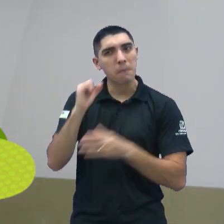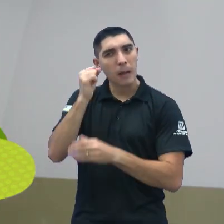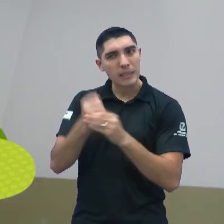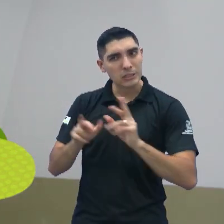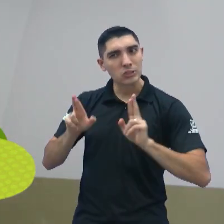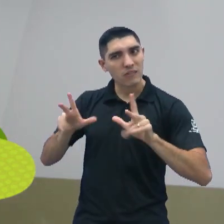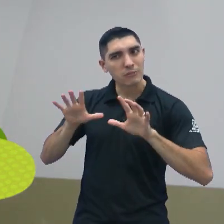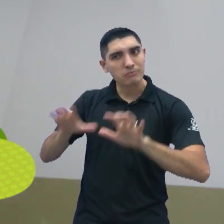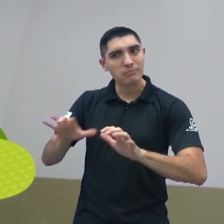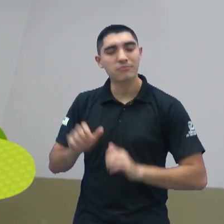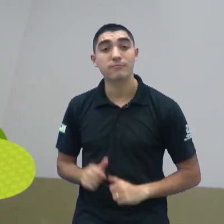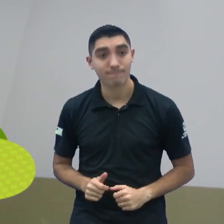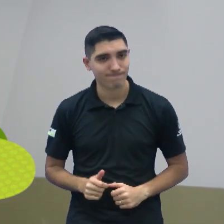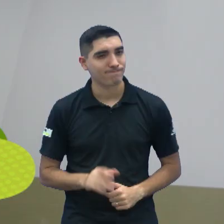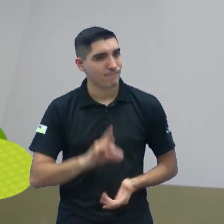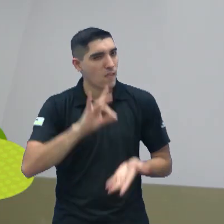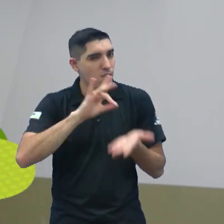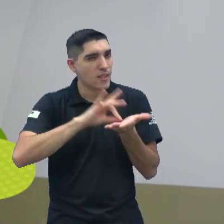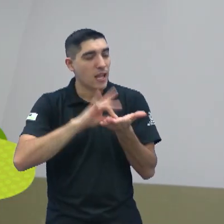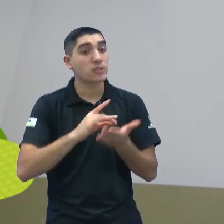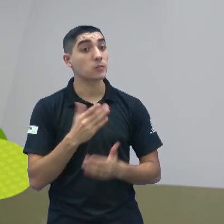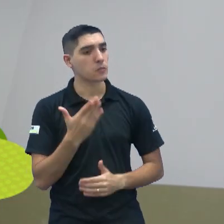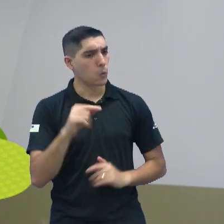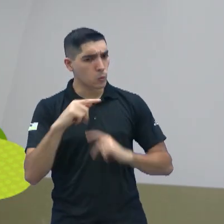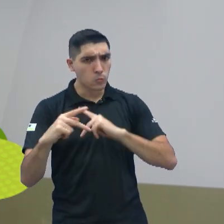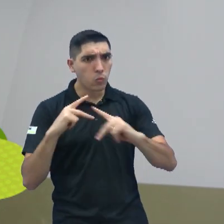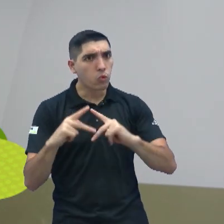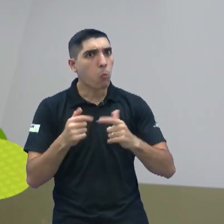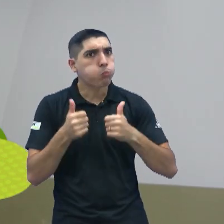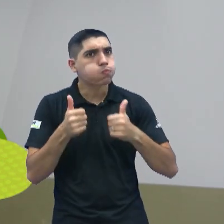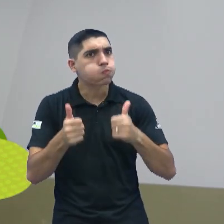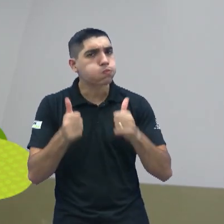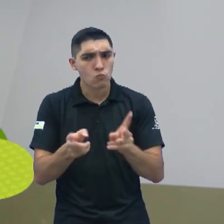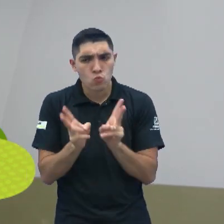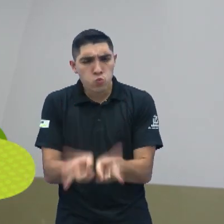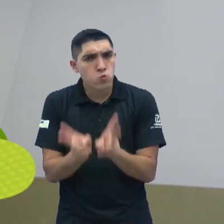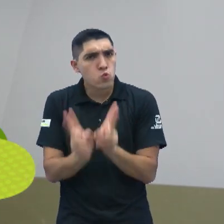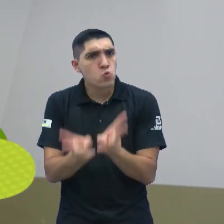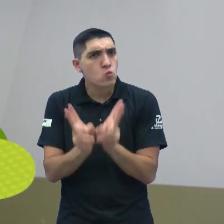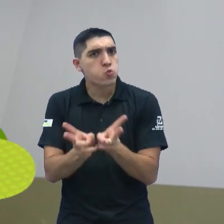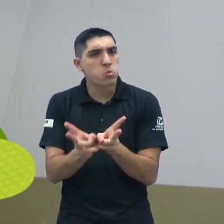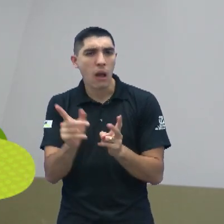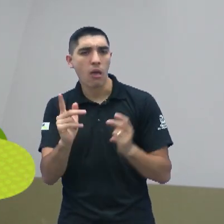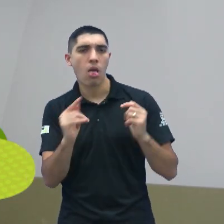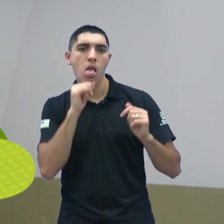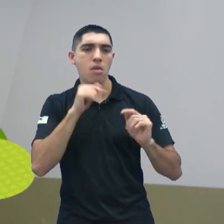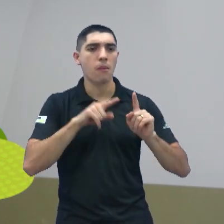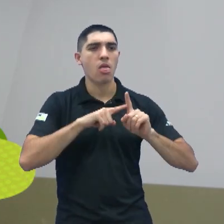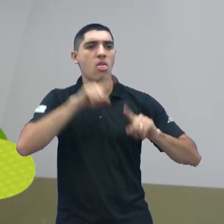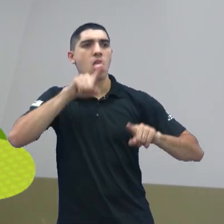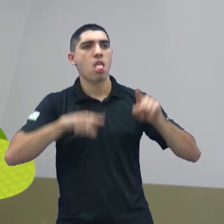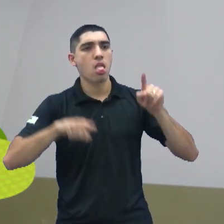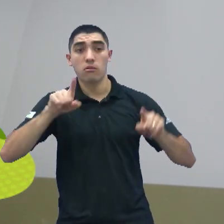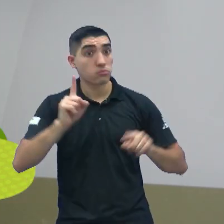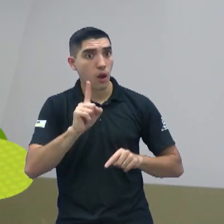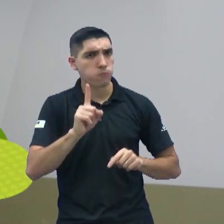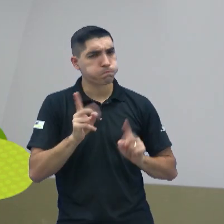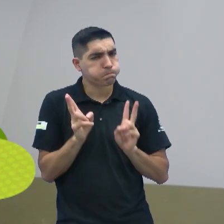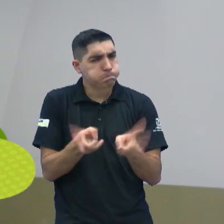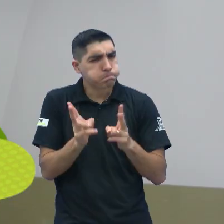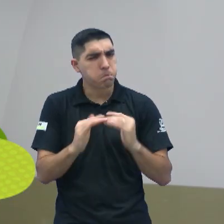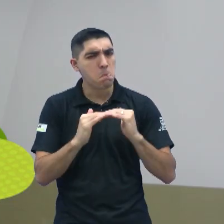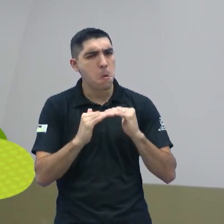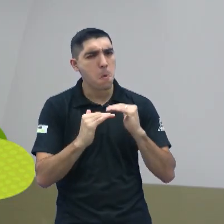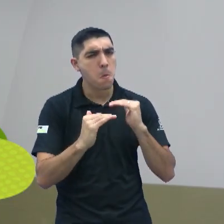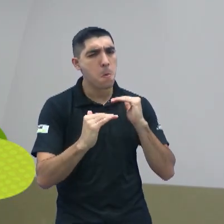certeza, Vieira, o São José ele foi muito consistente, né, do começo ao fim. Quando começou o jogo ali, parecia que a bola